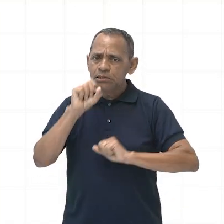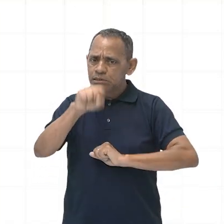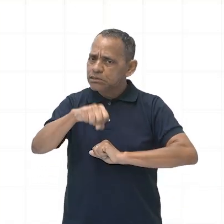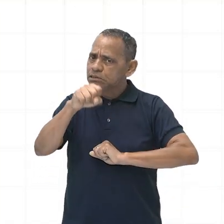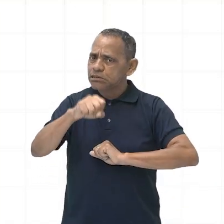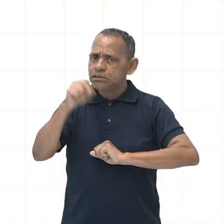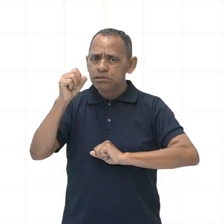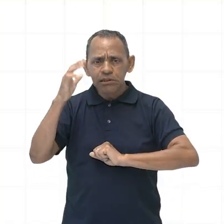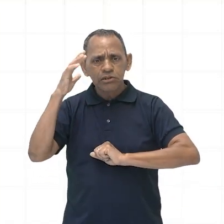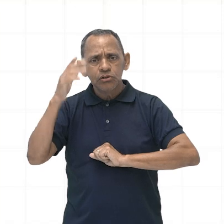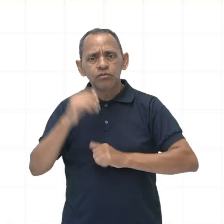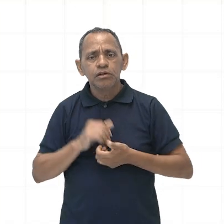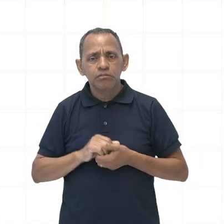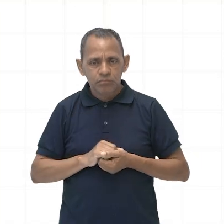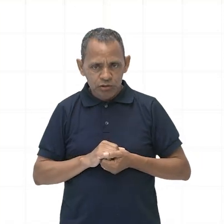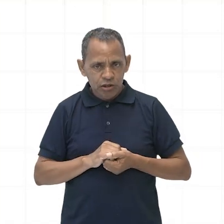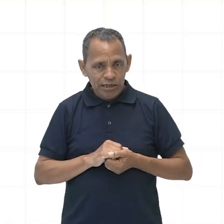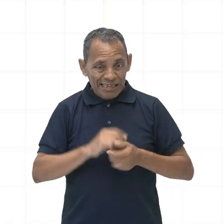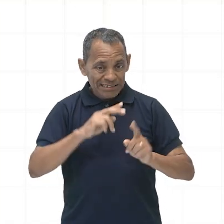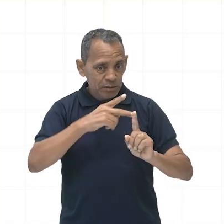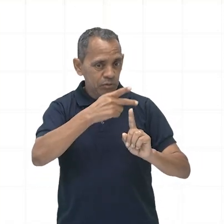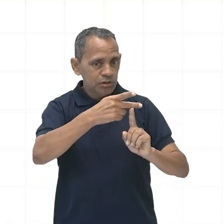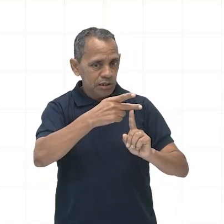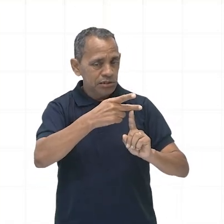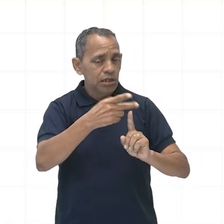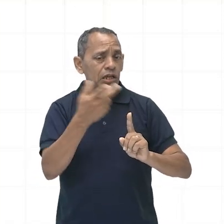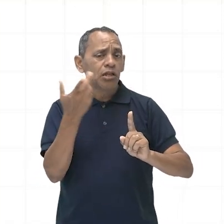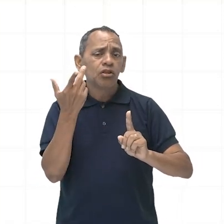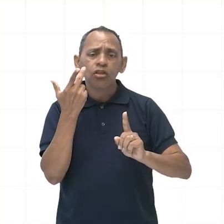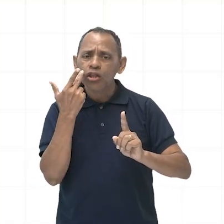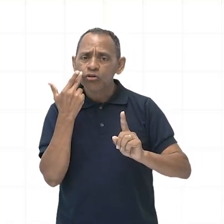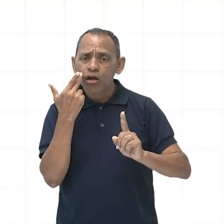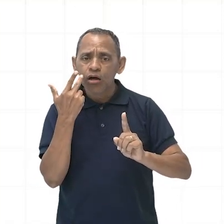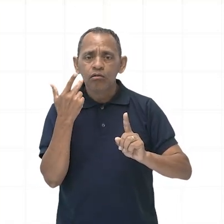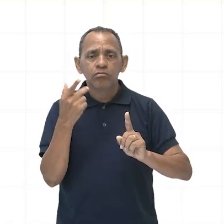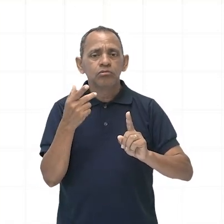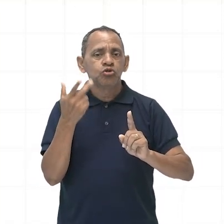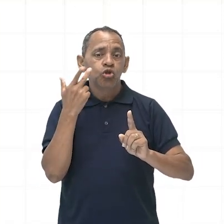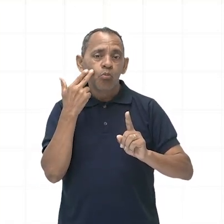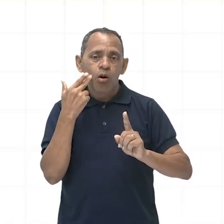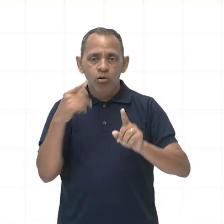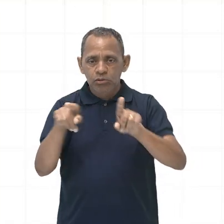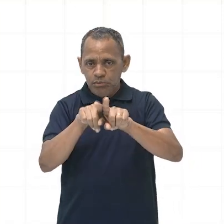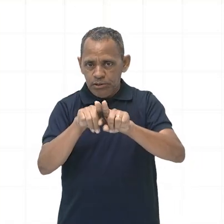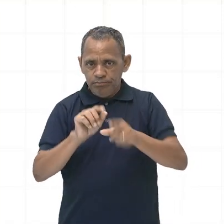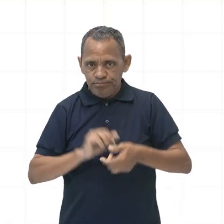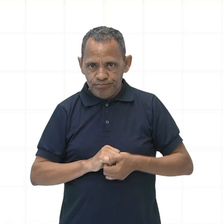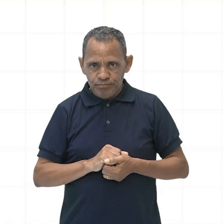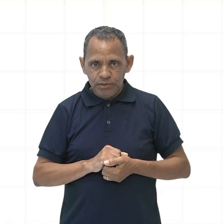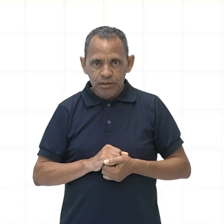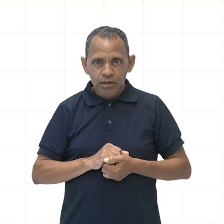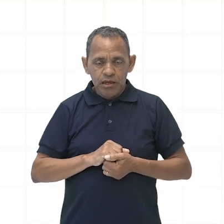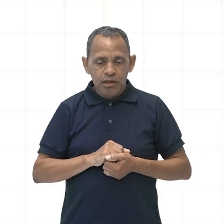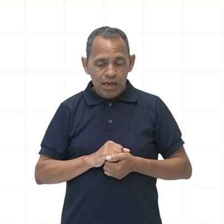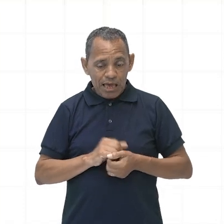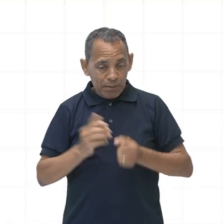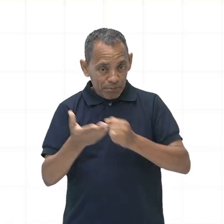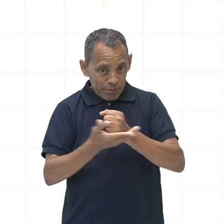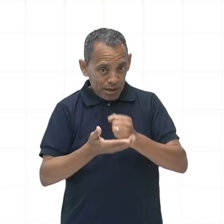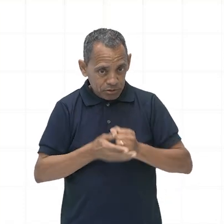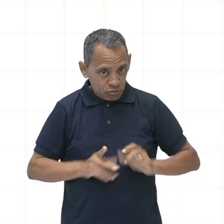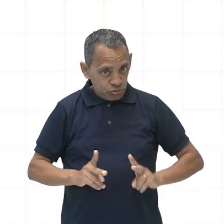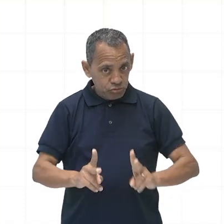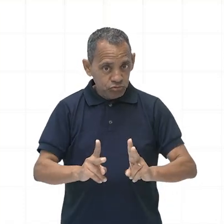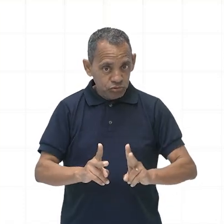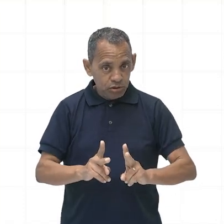essa potenciação da forma natural, né? Na forma normal, digamos assim. Eu iria repetir essa base